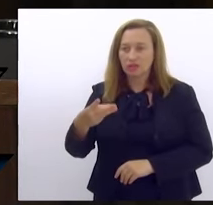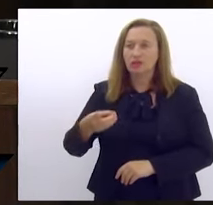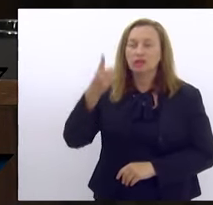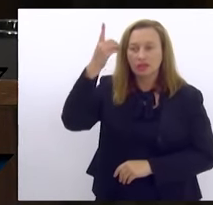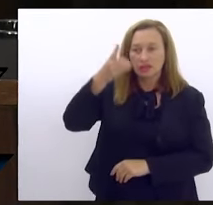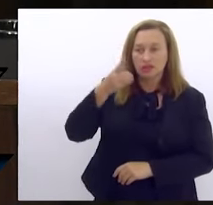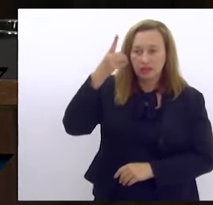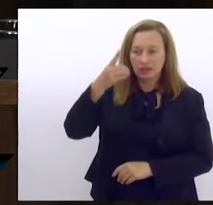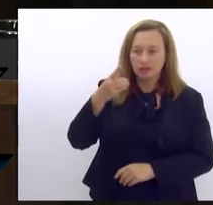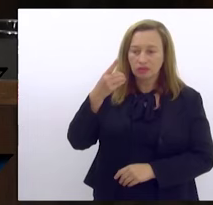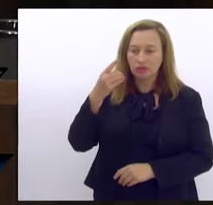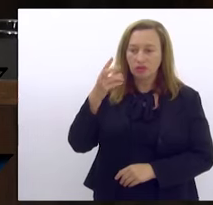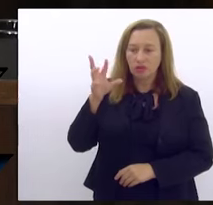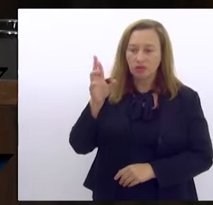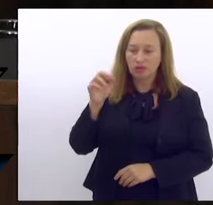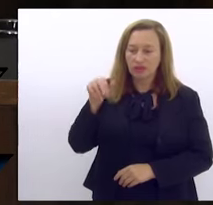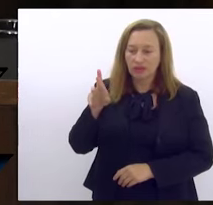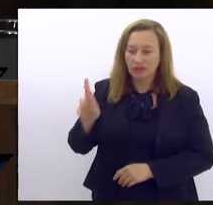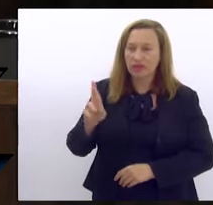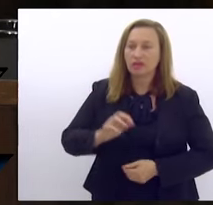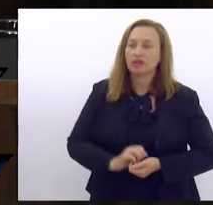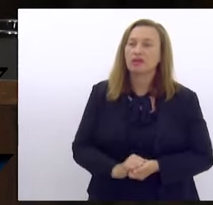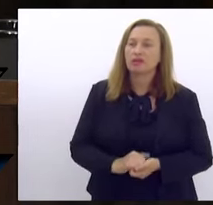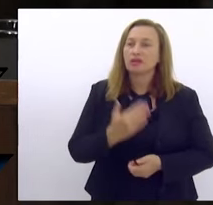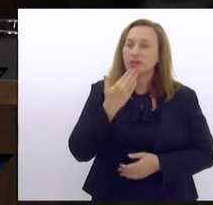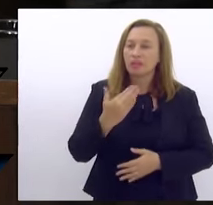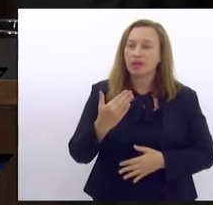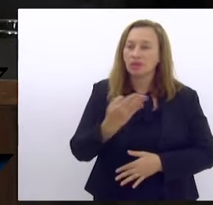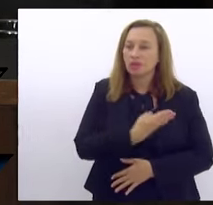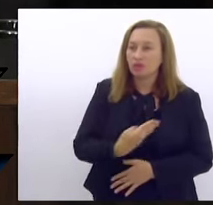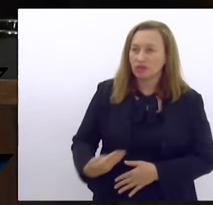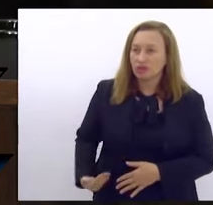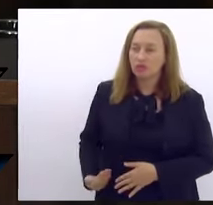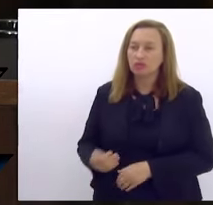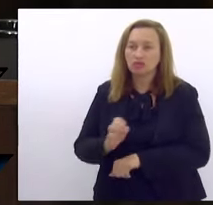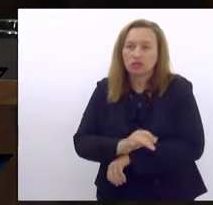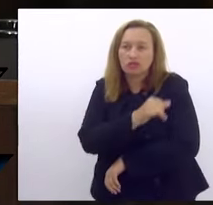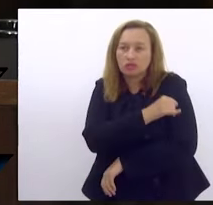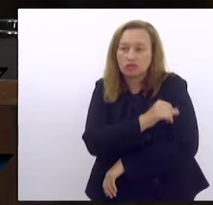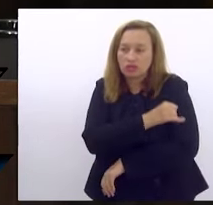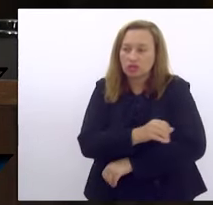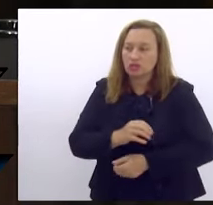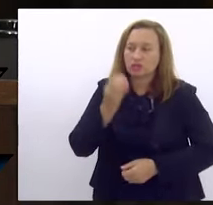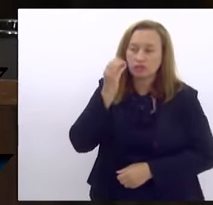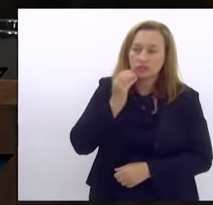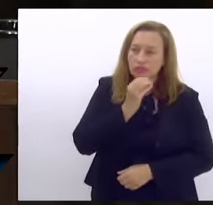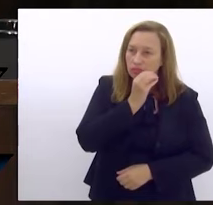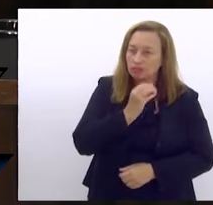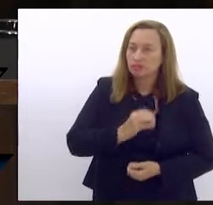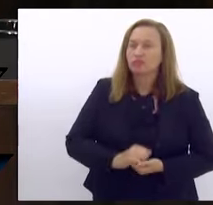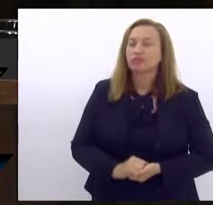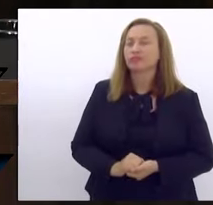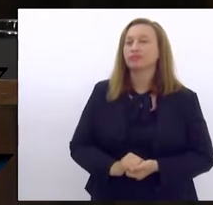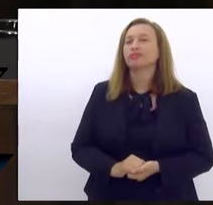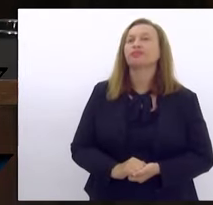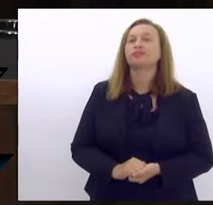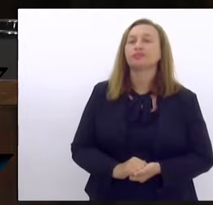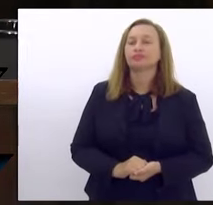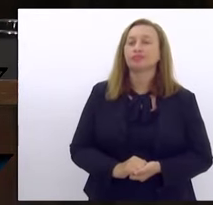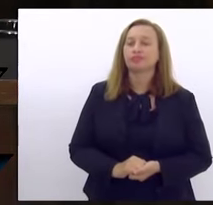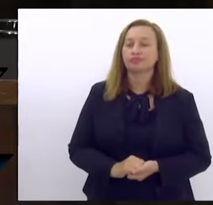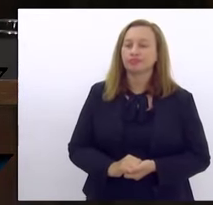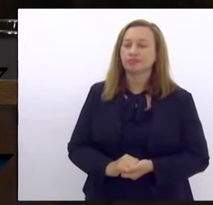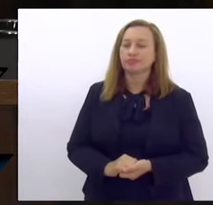autoria do deputado Rosenberg Reis, que solicita o excelentíssimo senhor governador do Estado do Rio de Janeiro,